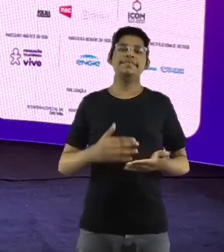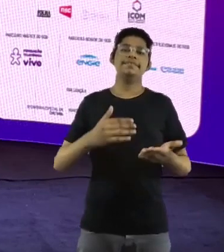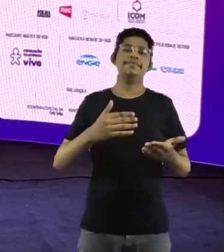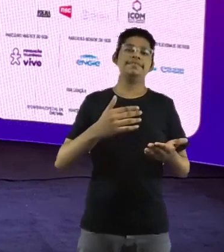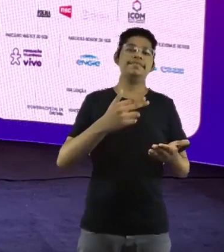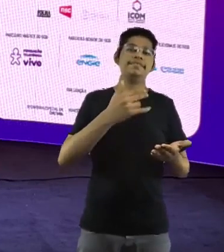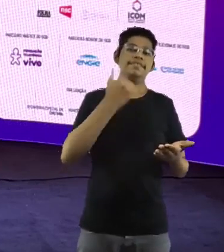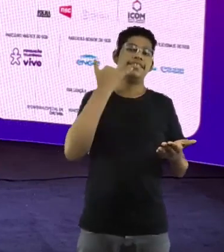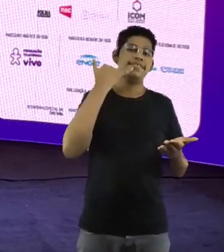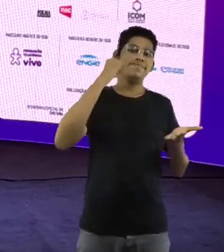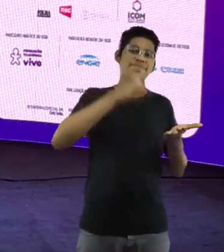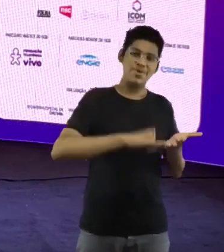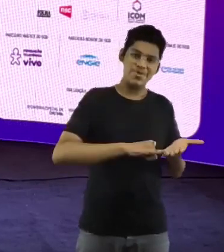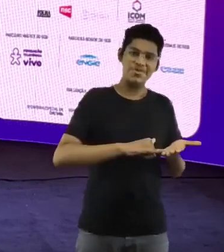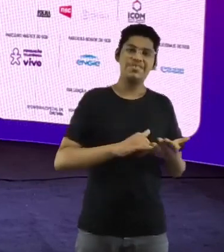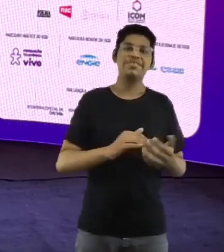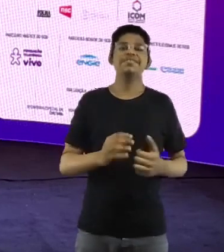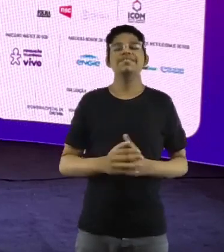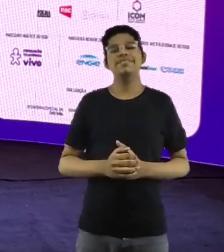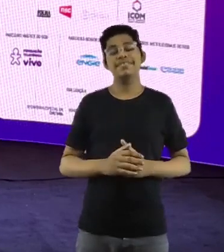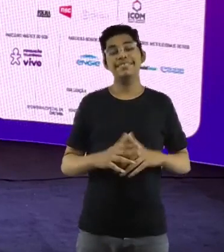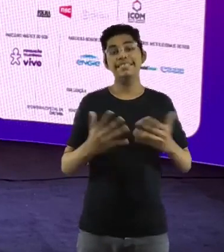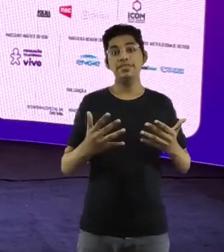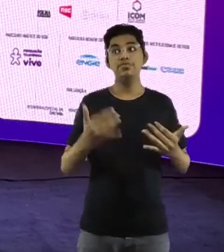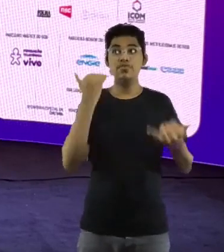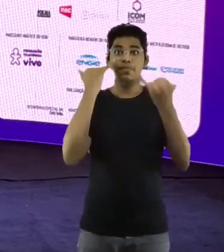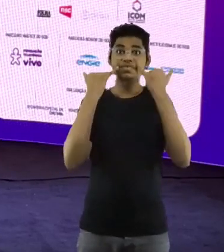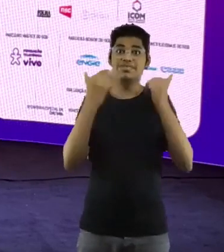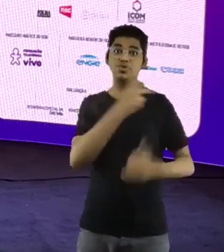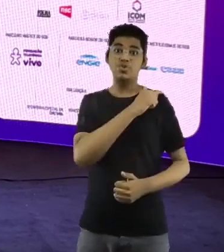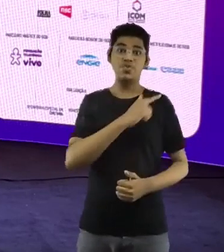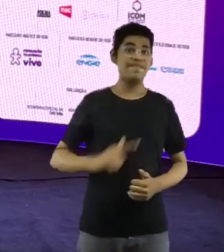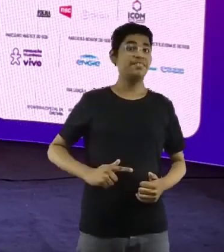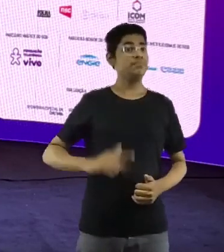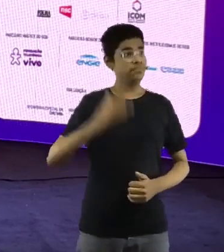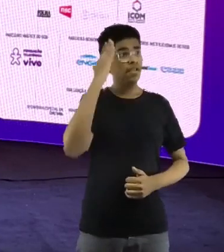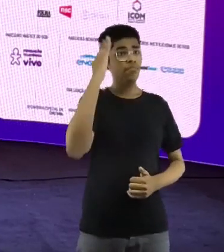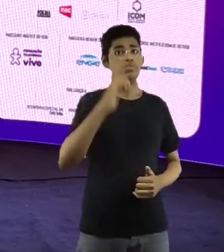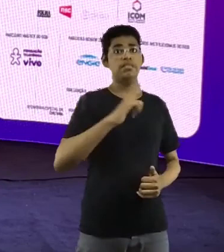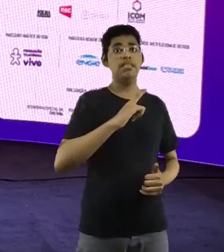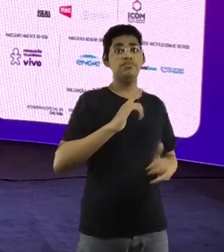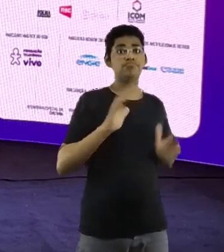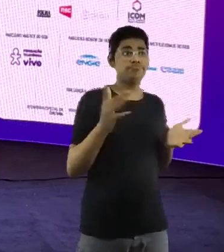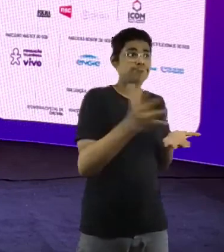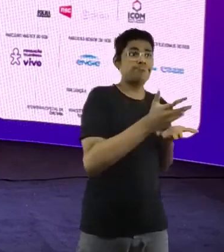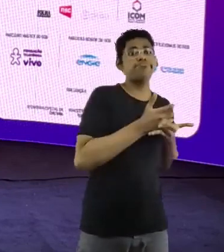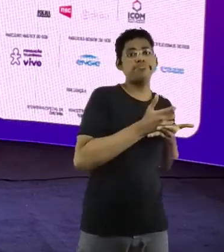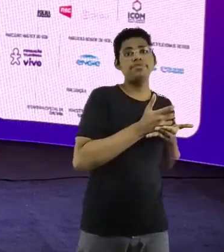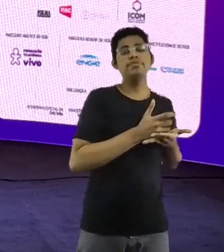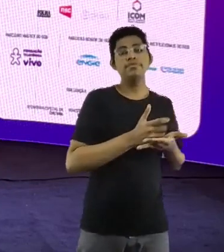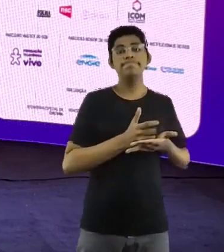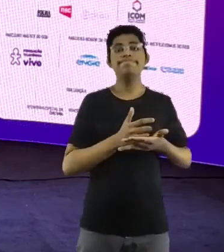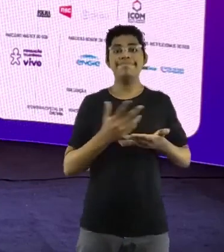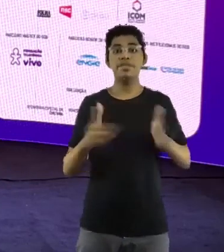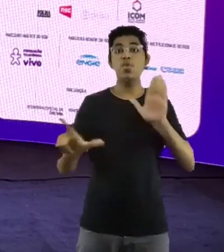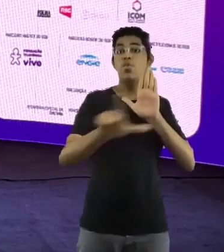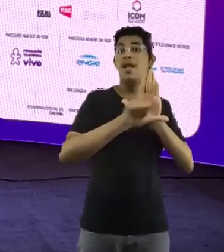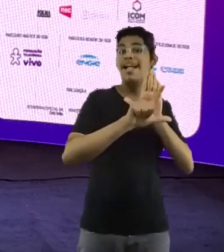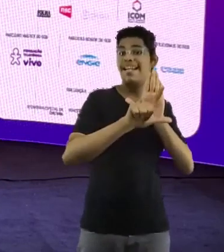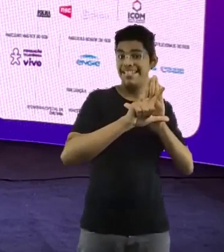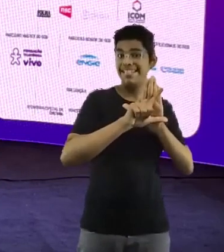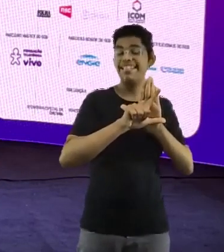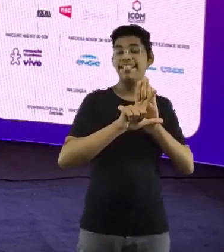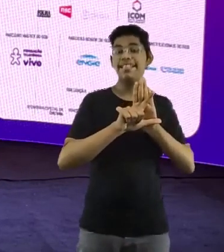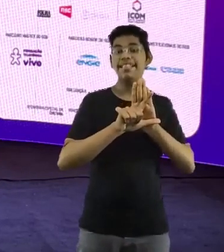muita informação sobre a gente, né? E a Lei Geral de Proteção de Dados traz para o consumidor, né, para